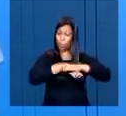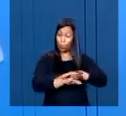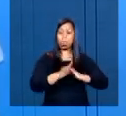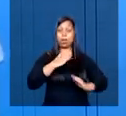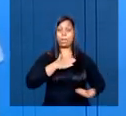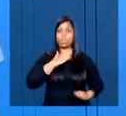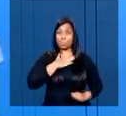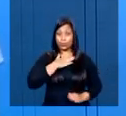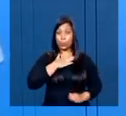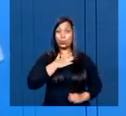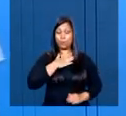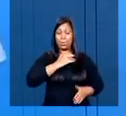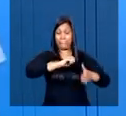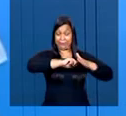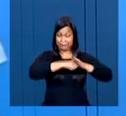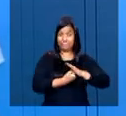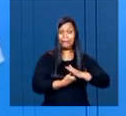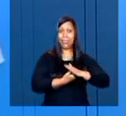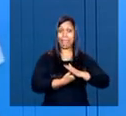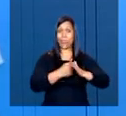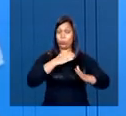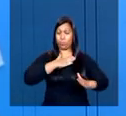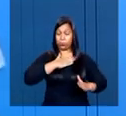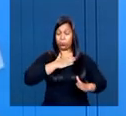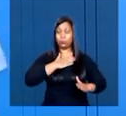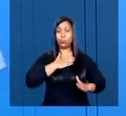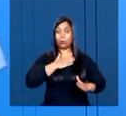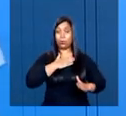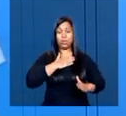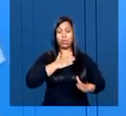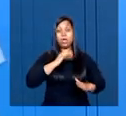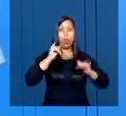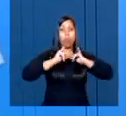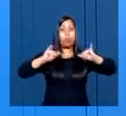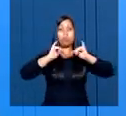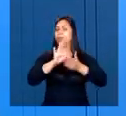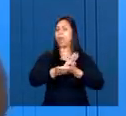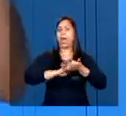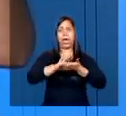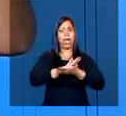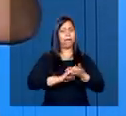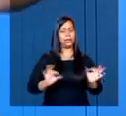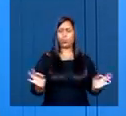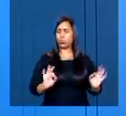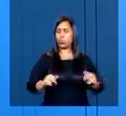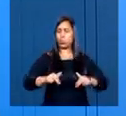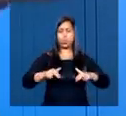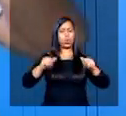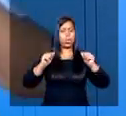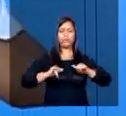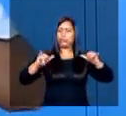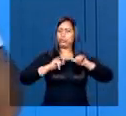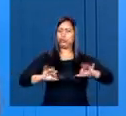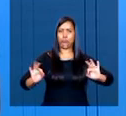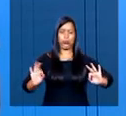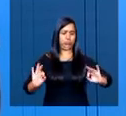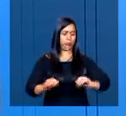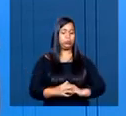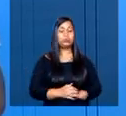né? Trancado a 7 chaves. Não é divulgado em hipótese